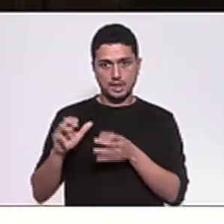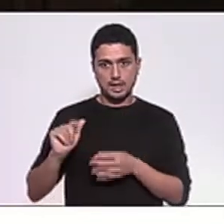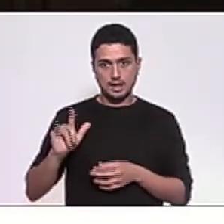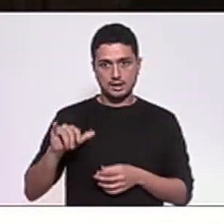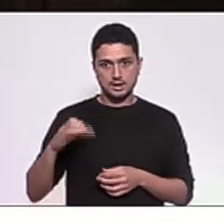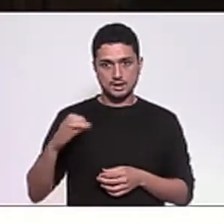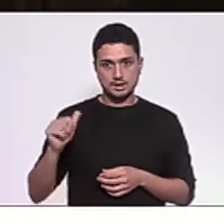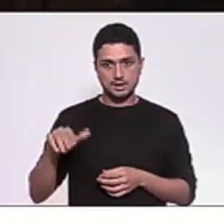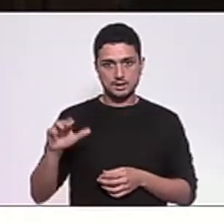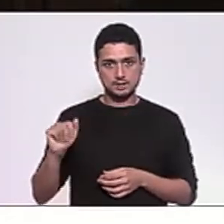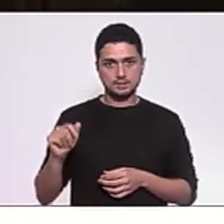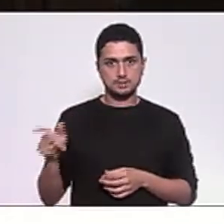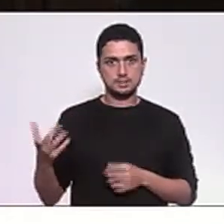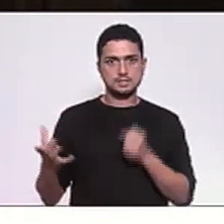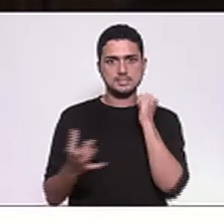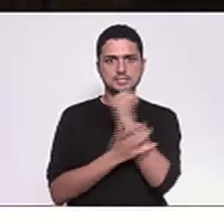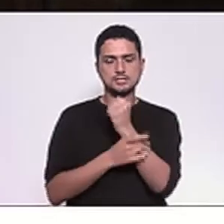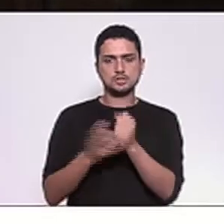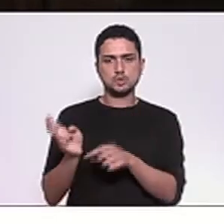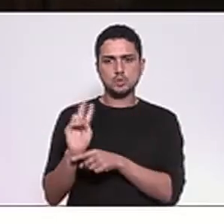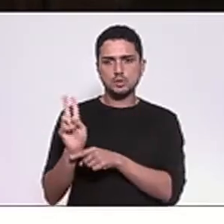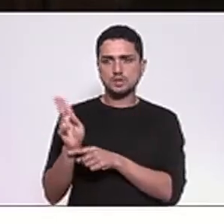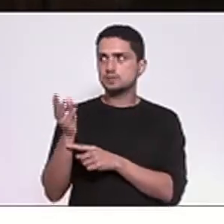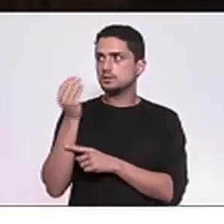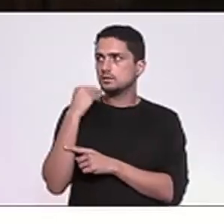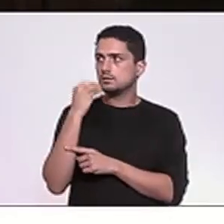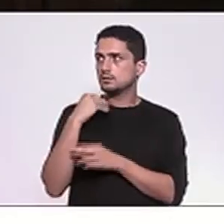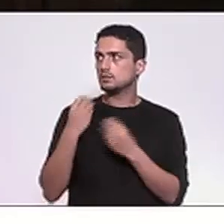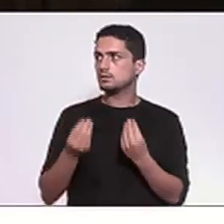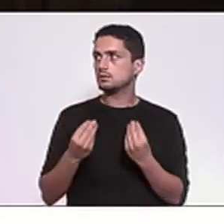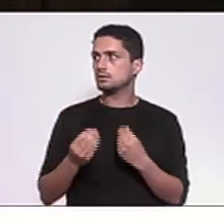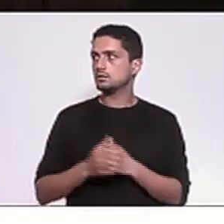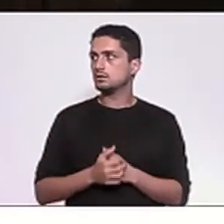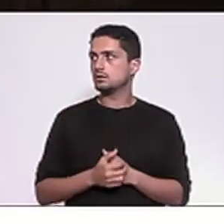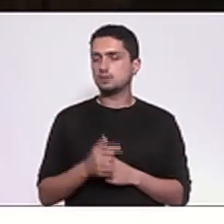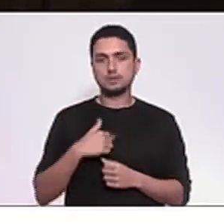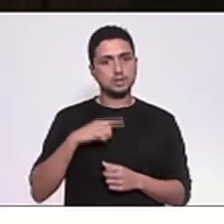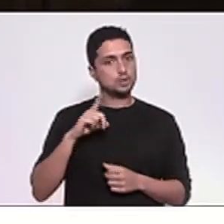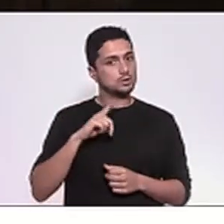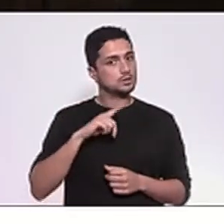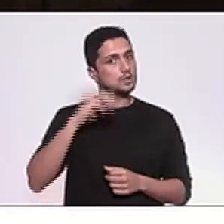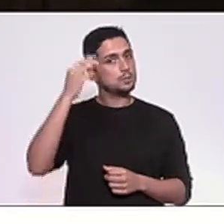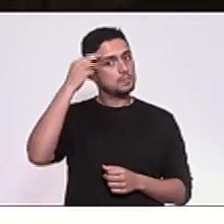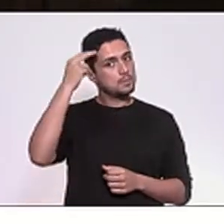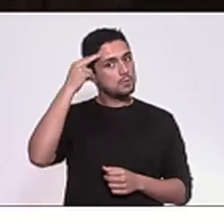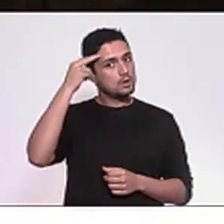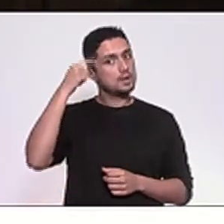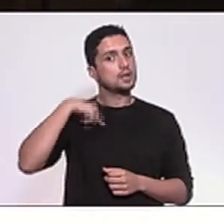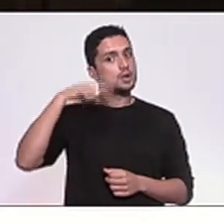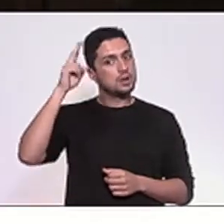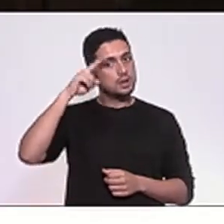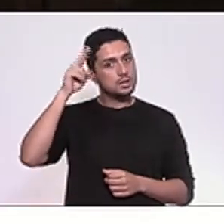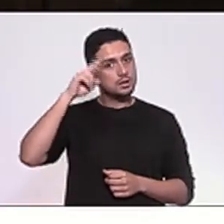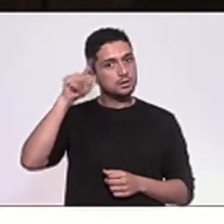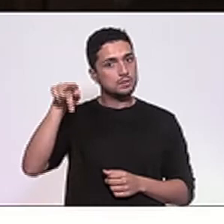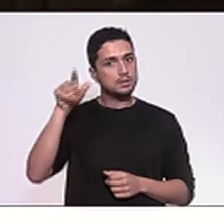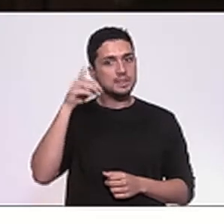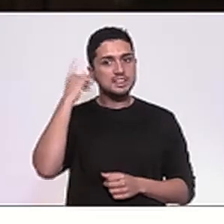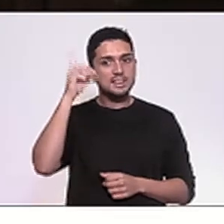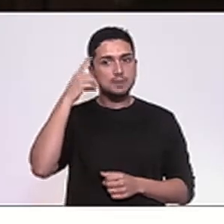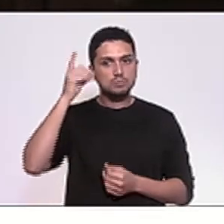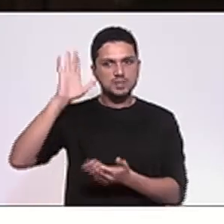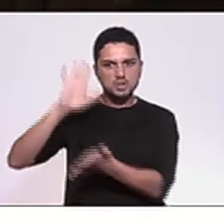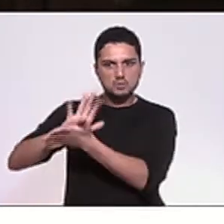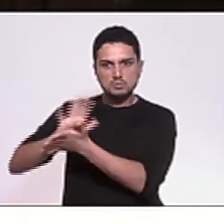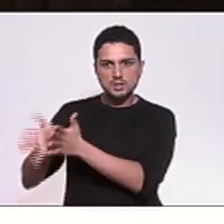sua segurança fragilizada, vulnerabilizada. Eu tenho memória, eu me lembro. Esses deputados foram